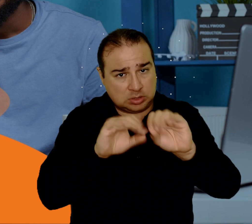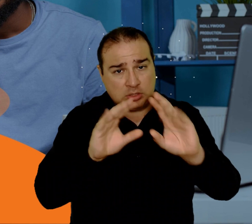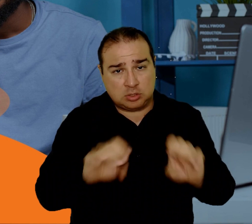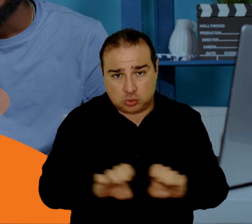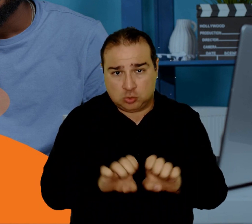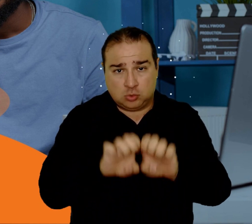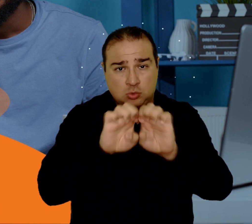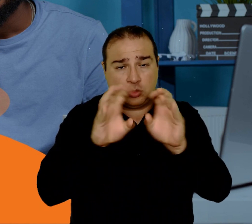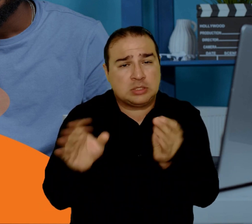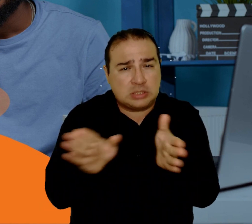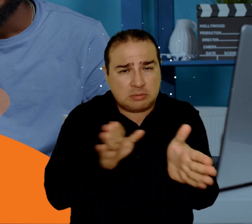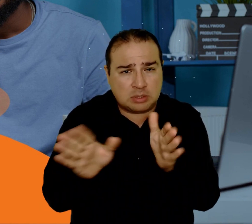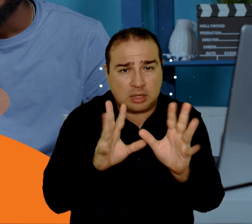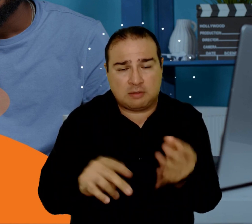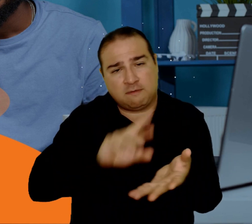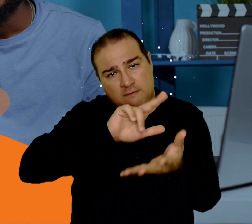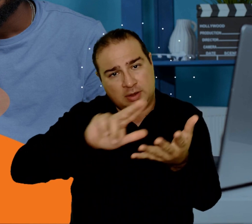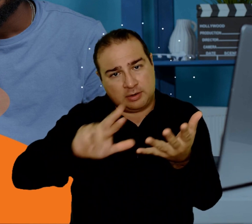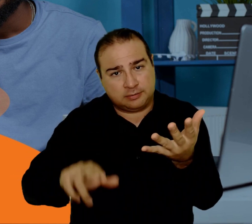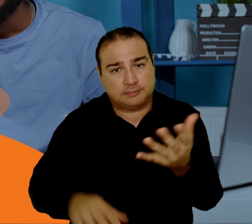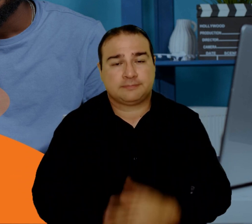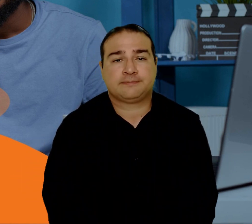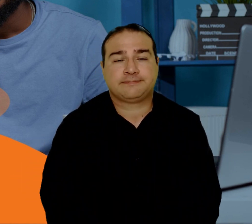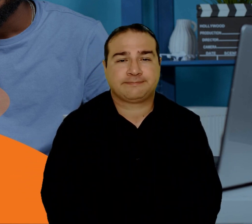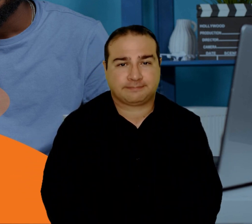educadores, infraestrutura, acessibilidade e etc.